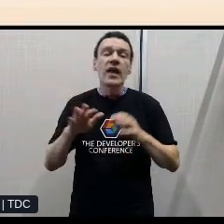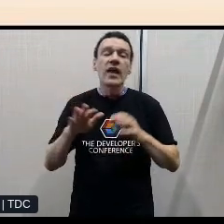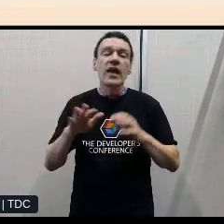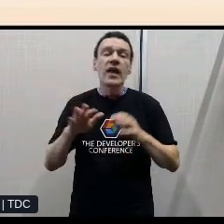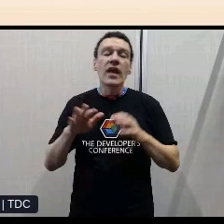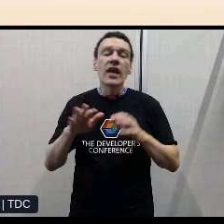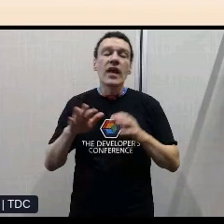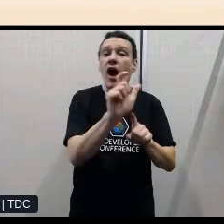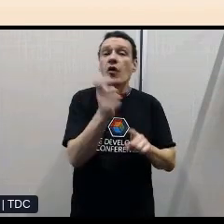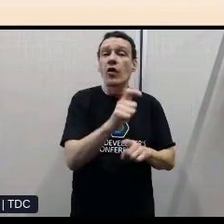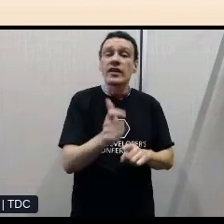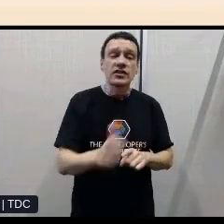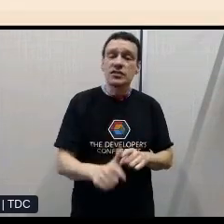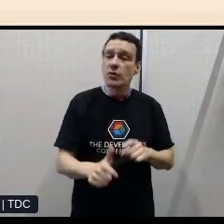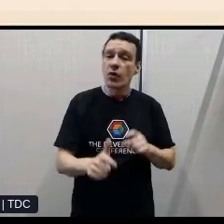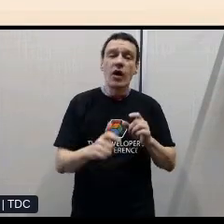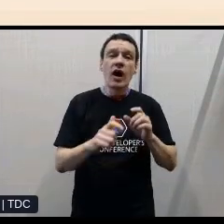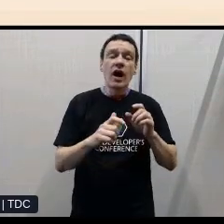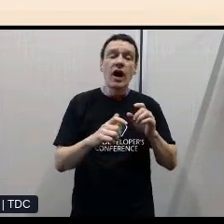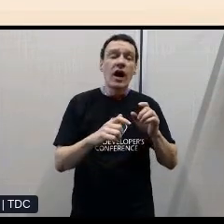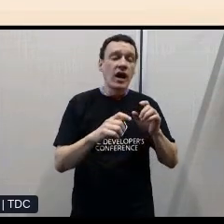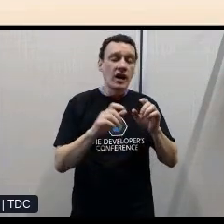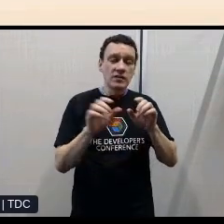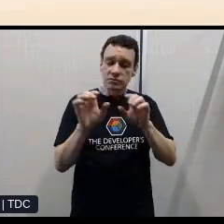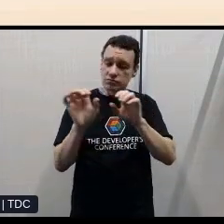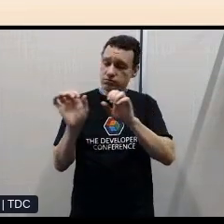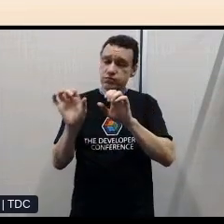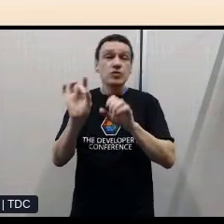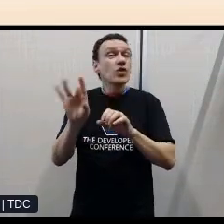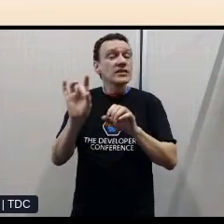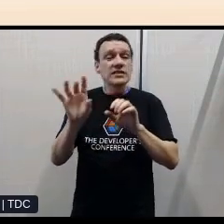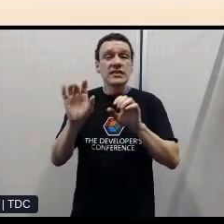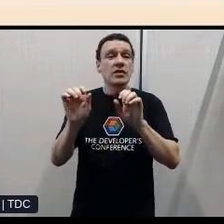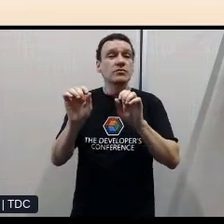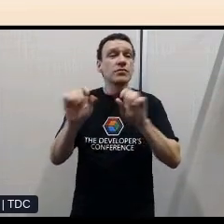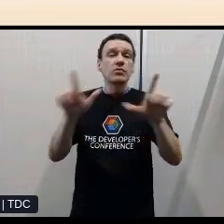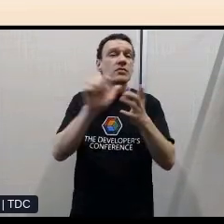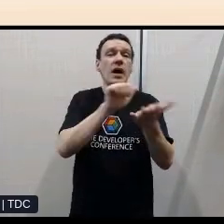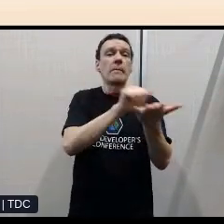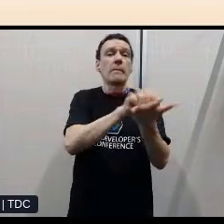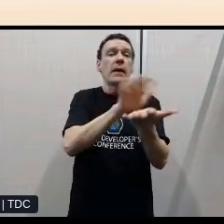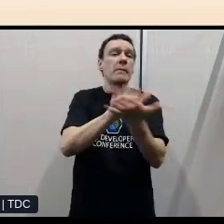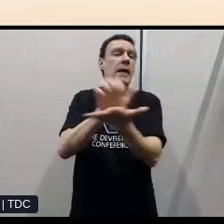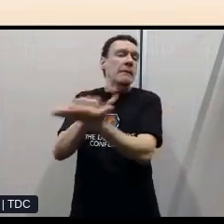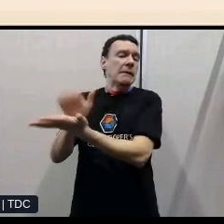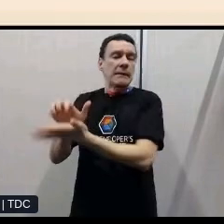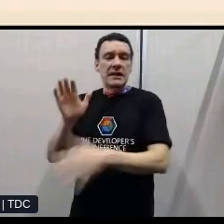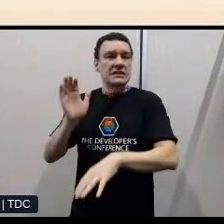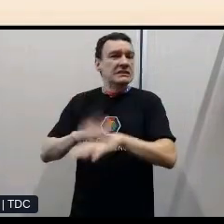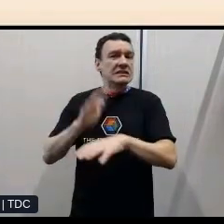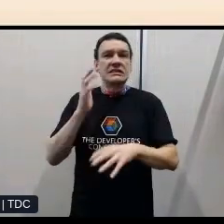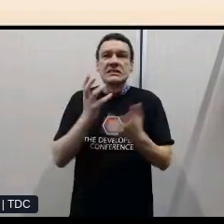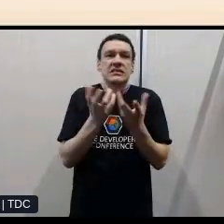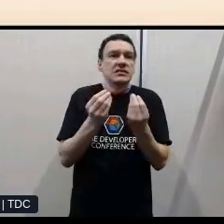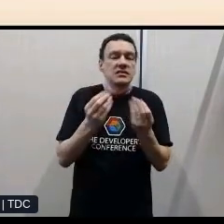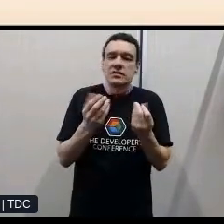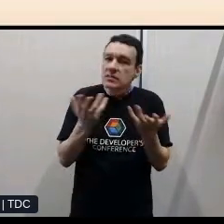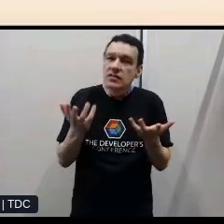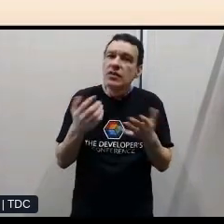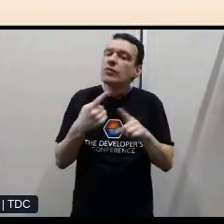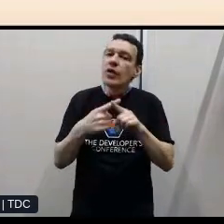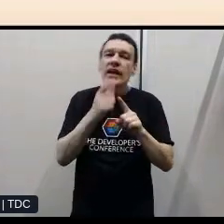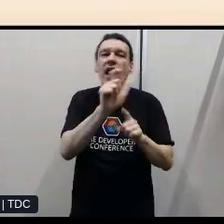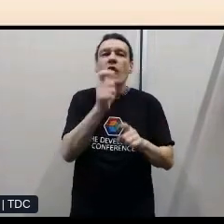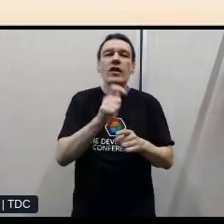tem que se perguntar, como desenvolvedor, como pessoa que está trabalhando na área de desenvolvimento, qual é o impacto das coisas que a gente está fazendo, como a gente